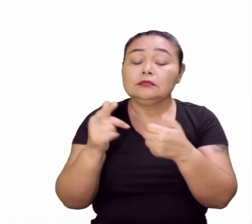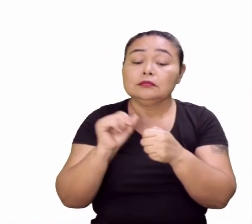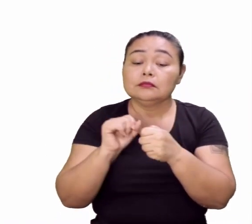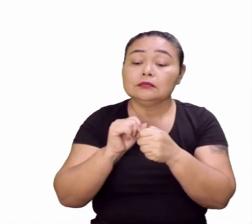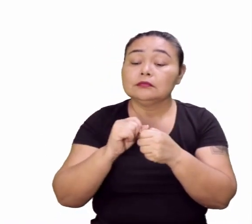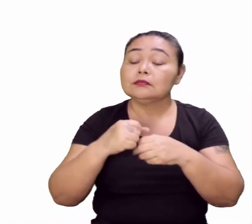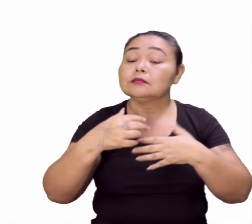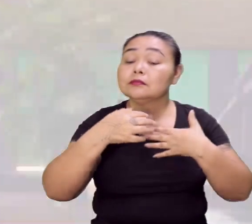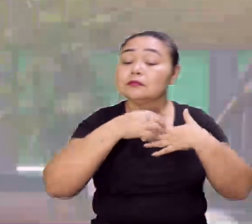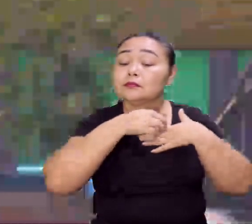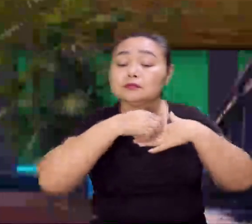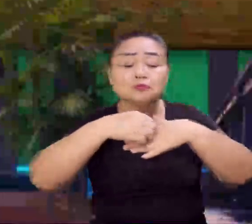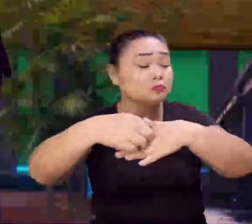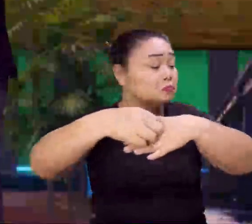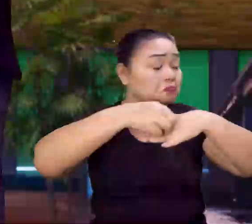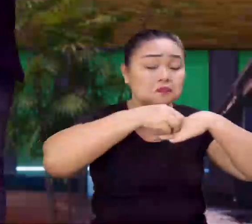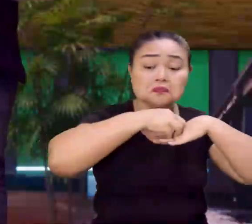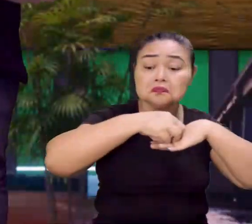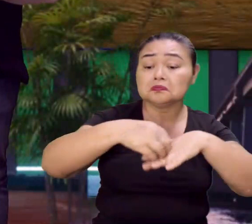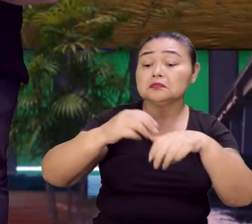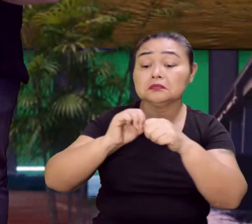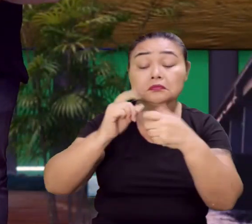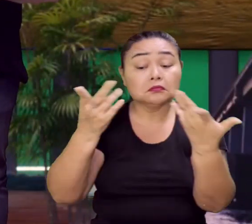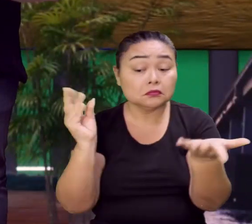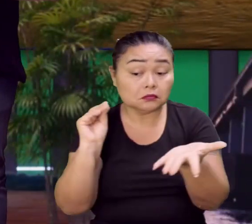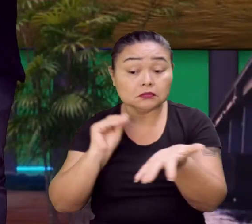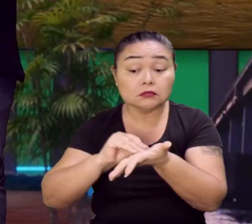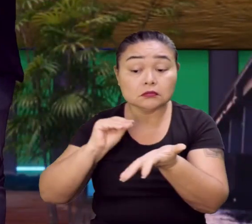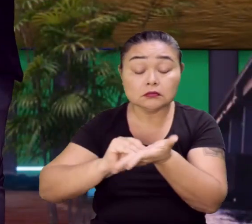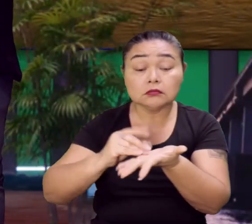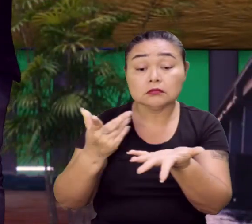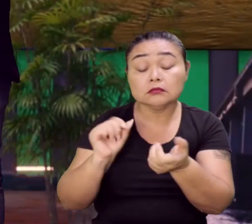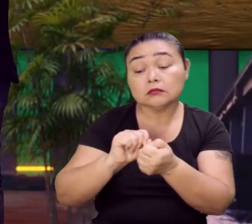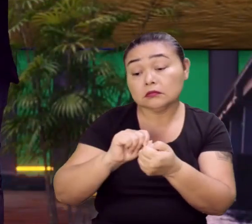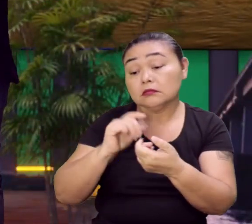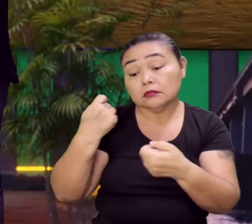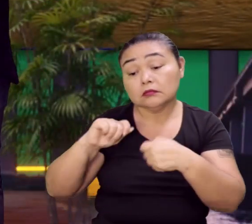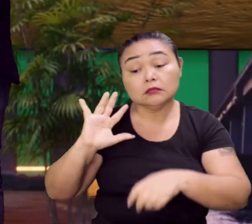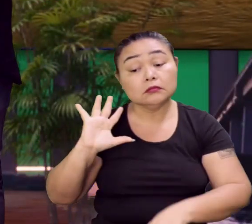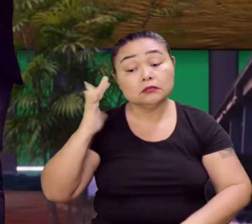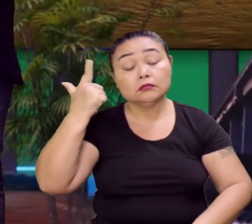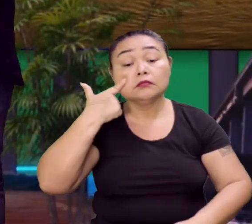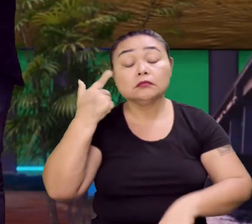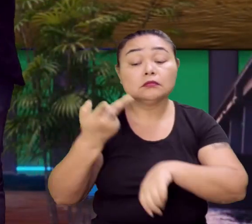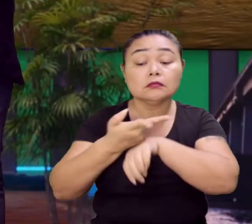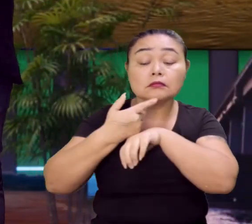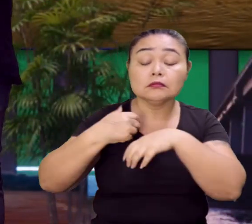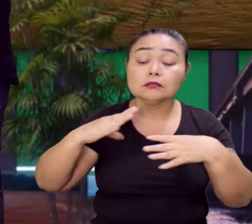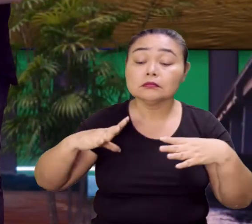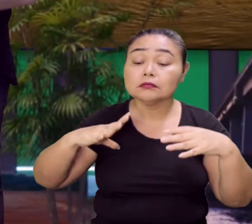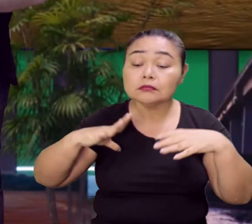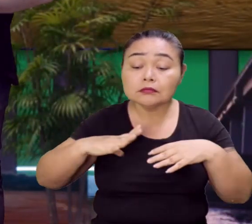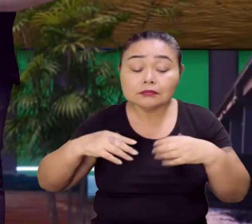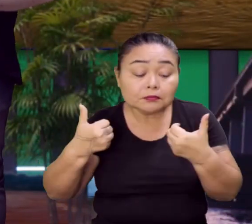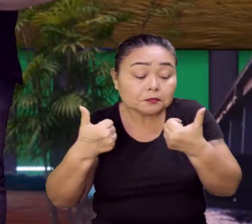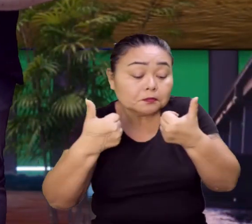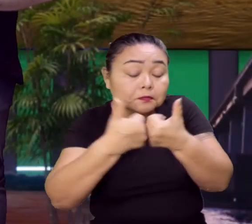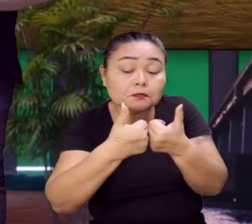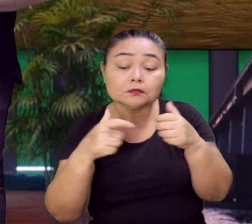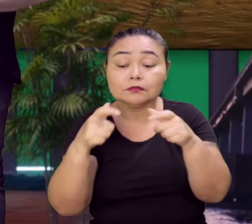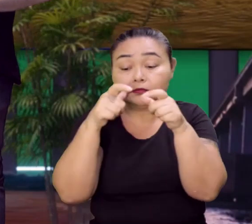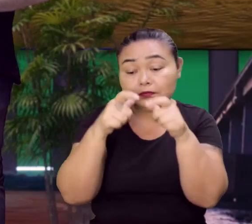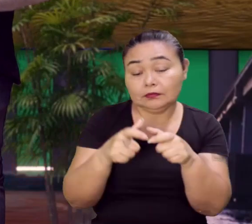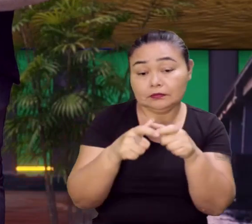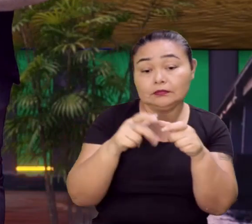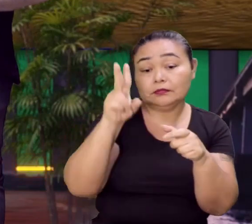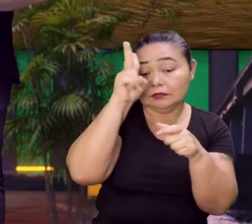meios de transporte favoráveis. Então, quando ela precisava resolver alguma coisa, ela procurava um centro mais próximo da sua localidade.